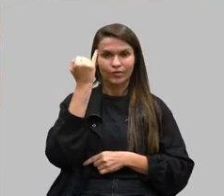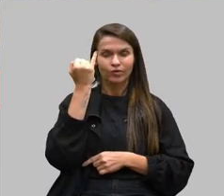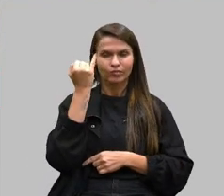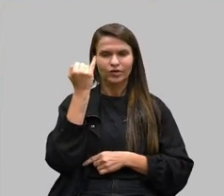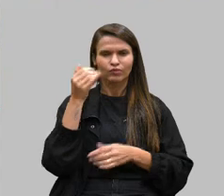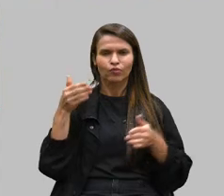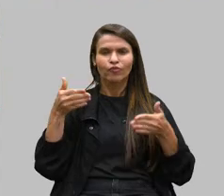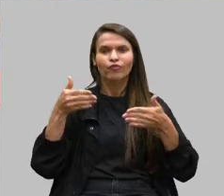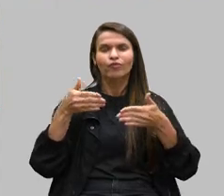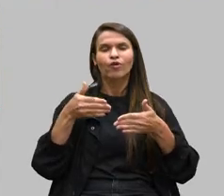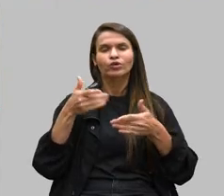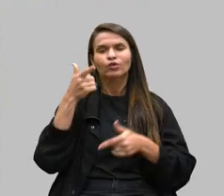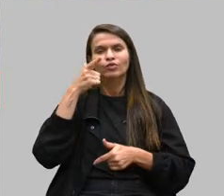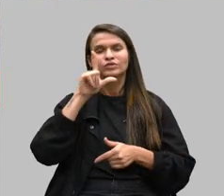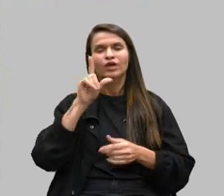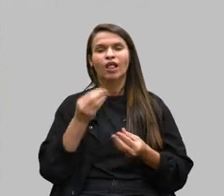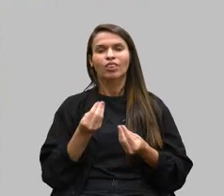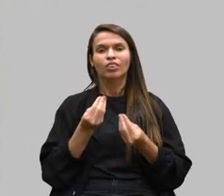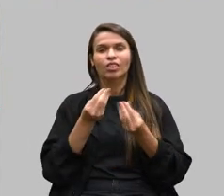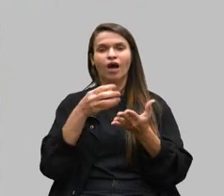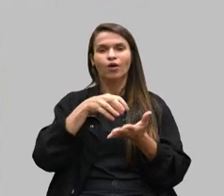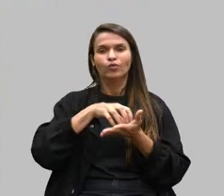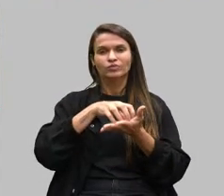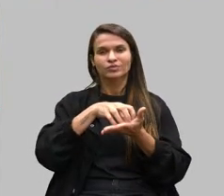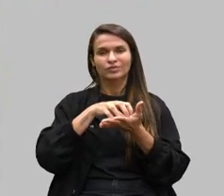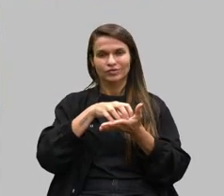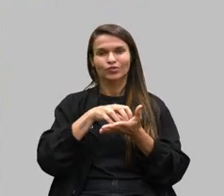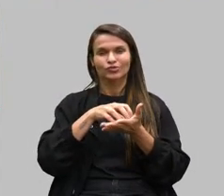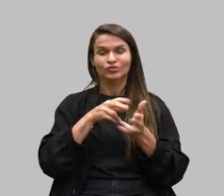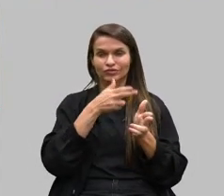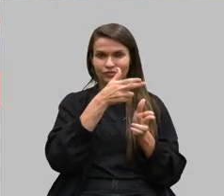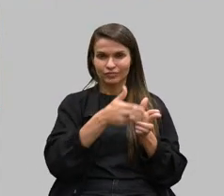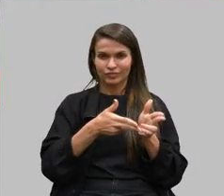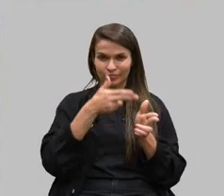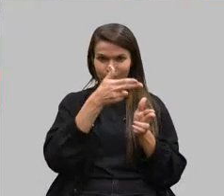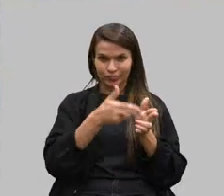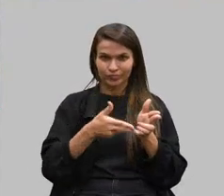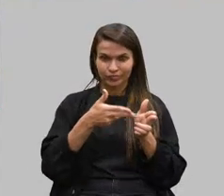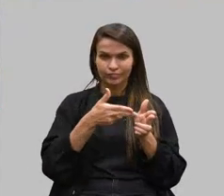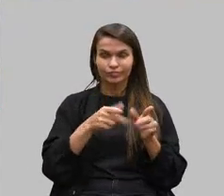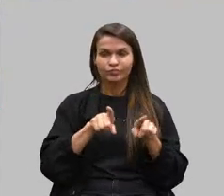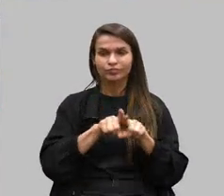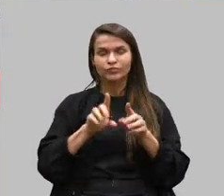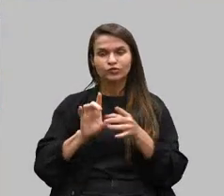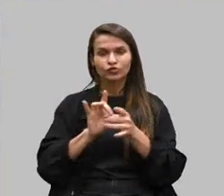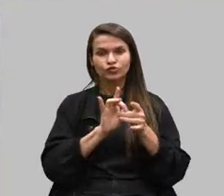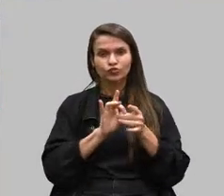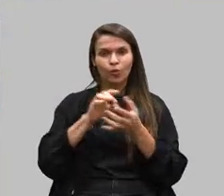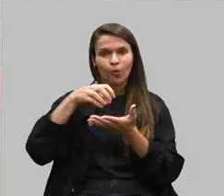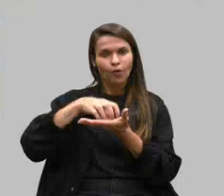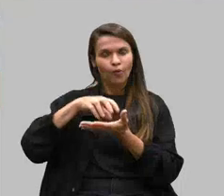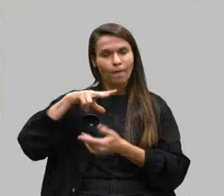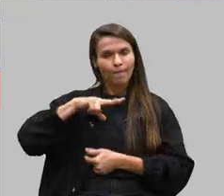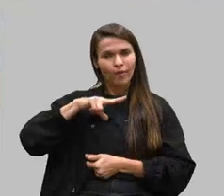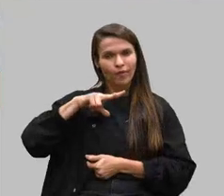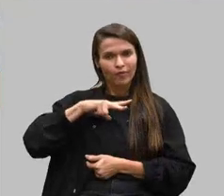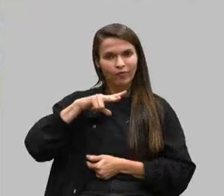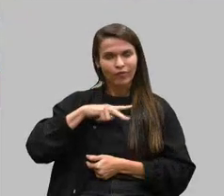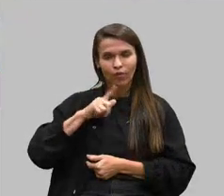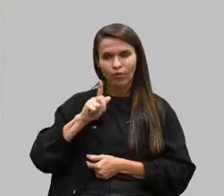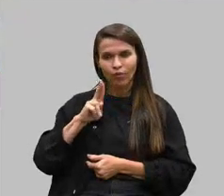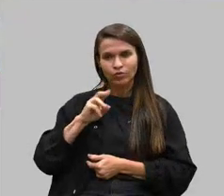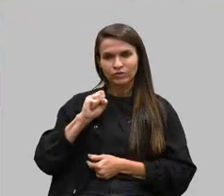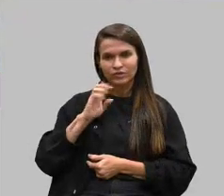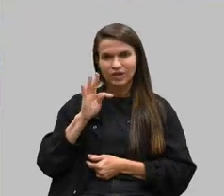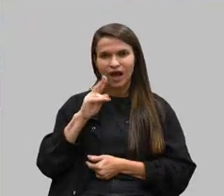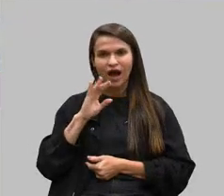gente consiga promover o setor de ferrovias e junto com o setor privado Gustavo nós temos